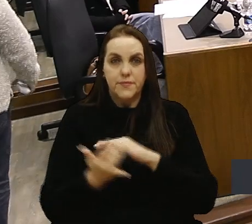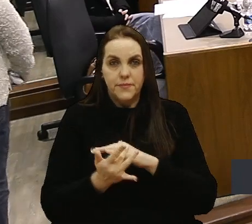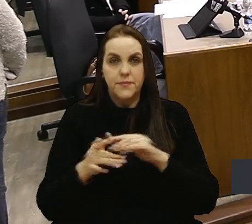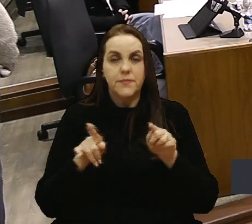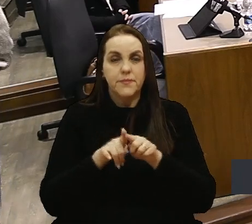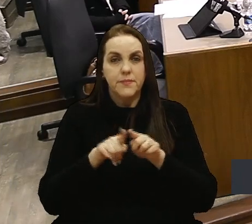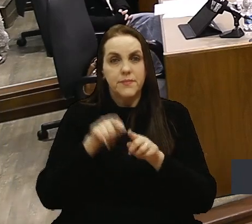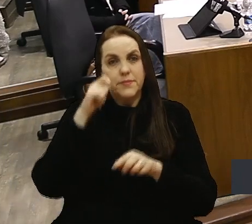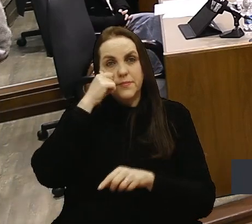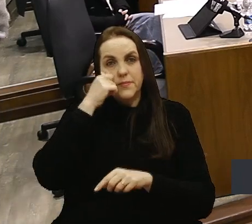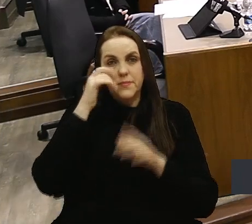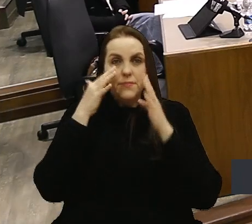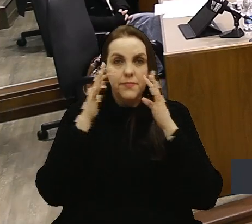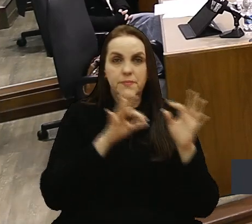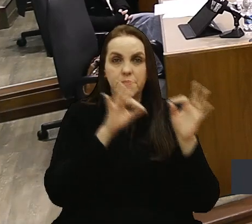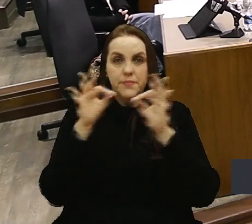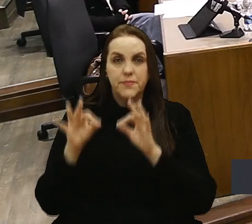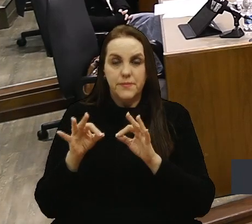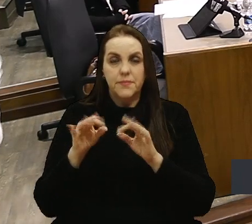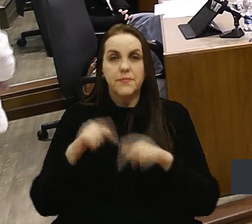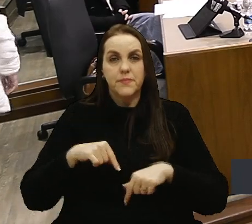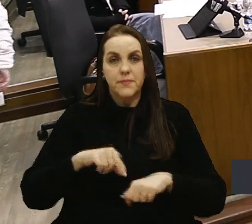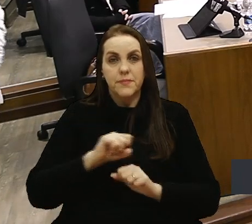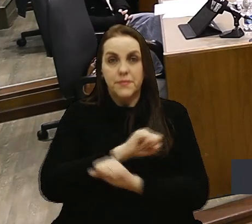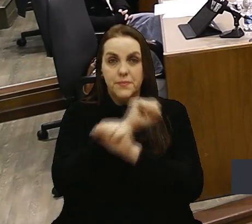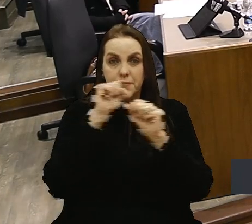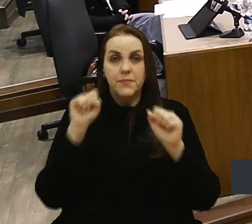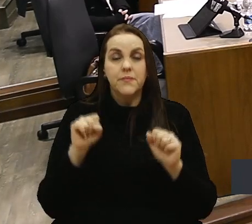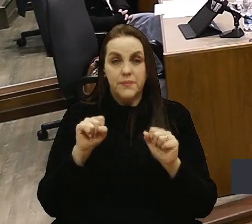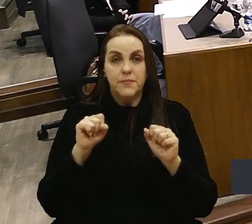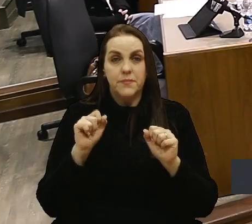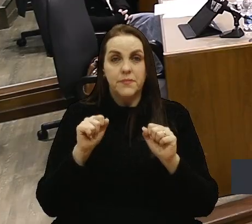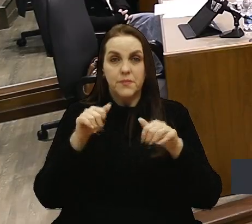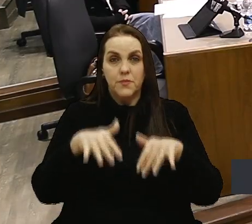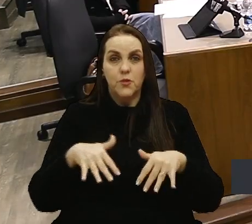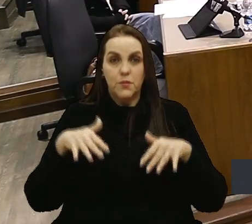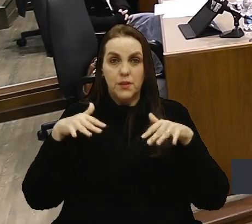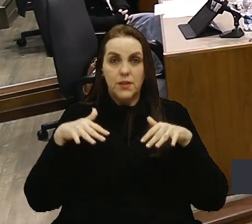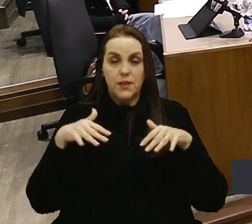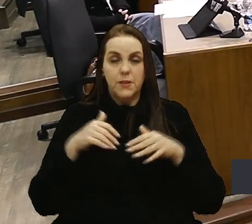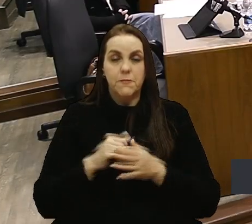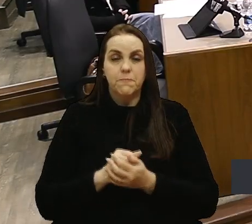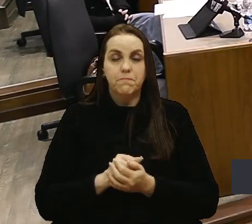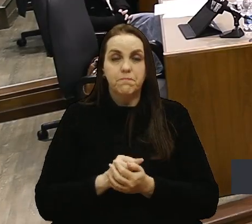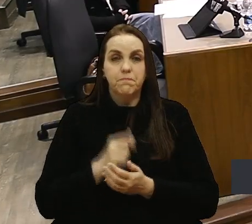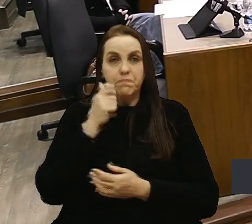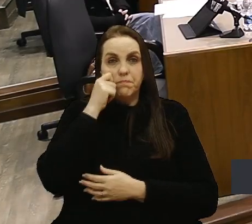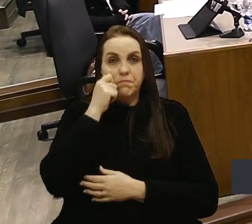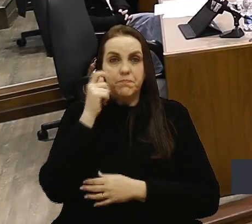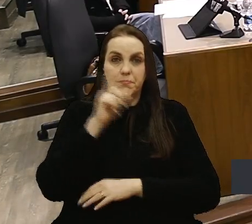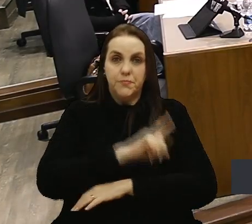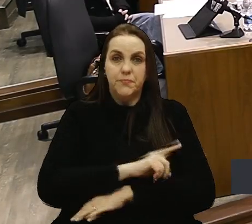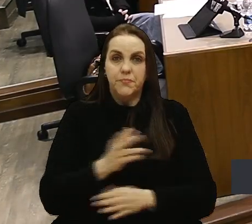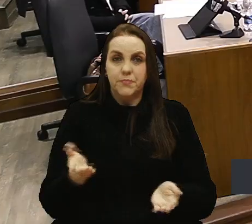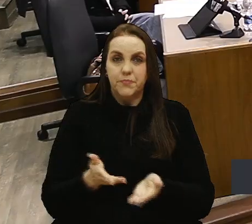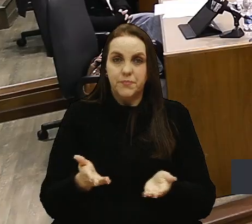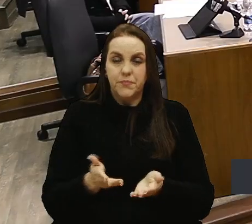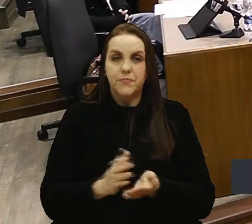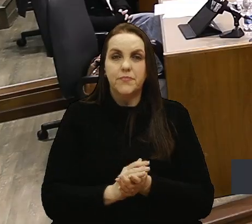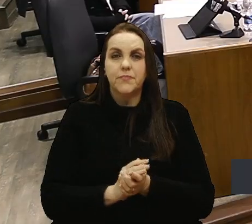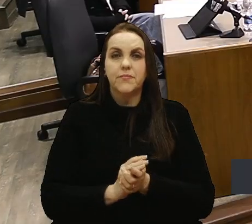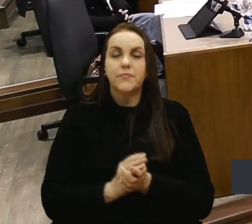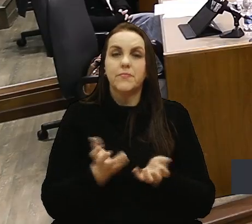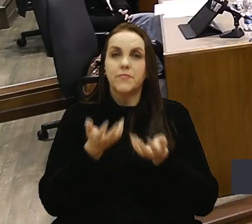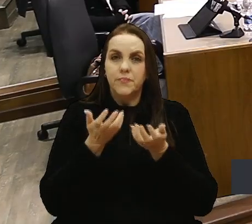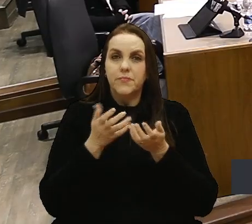que nos prestigiam nesta manhã aqui no plenário presentes neste dia de hoje. Eu gostaria hoje